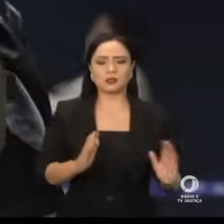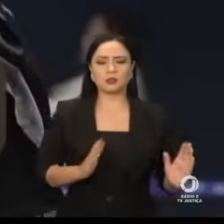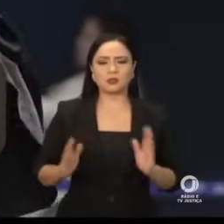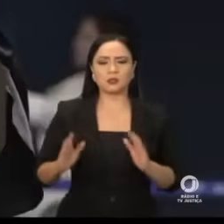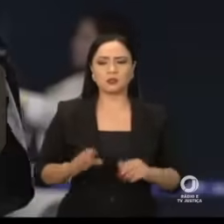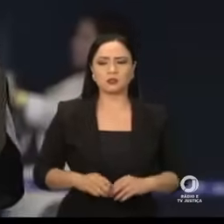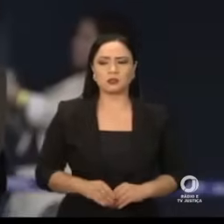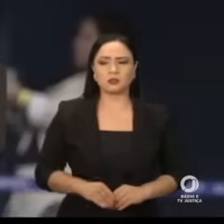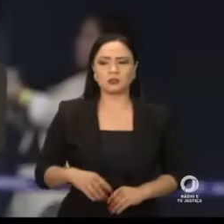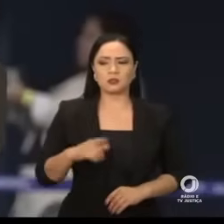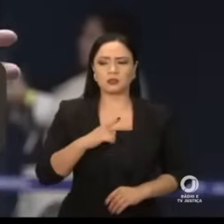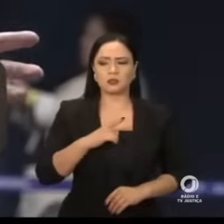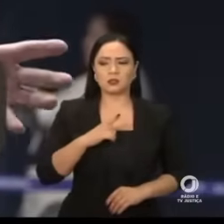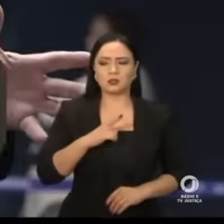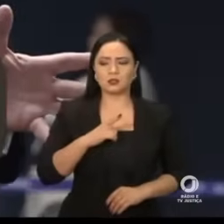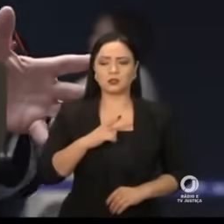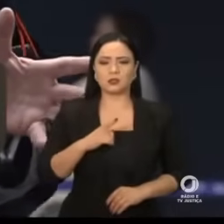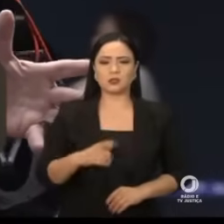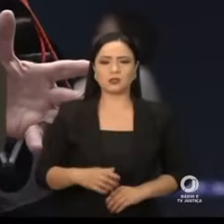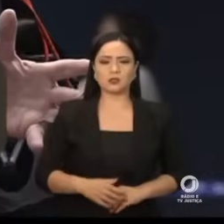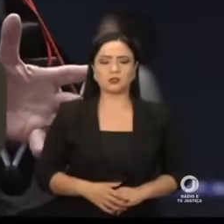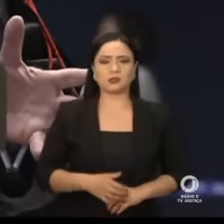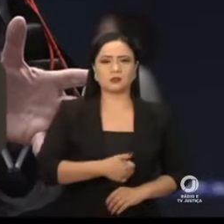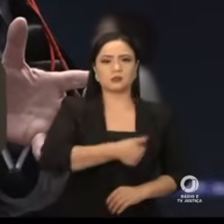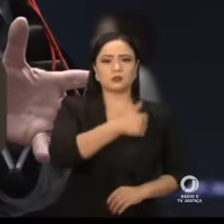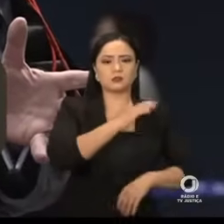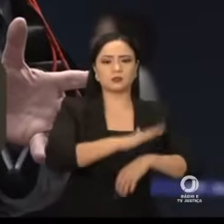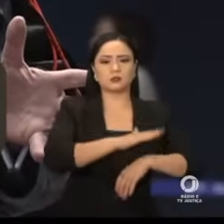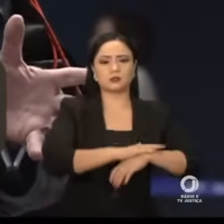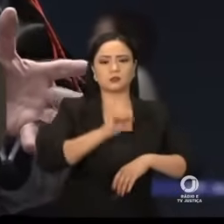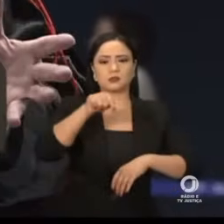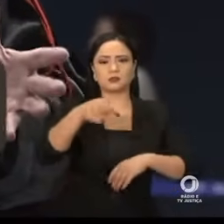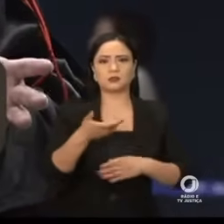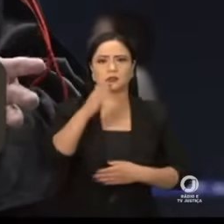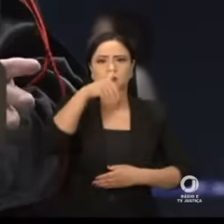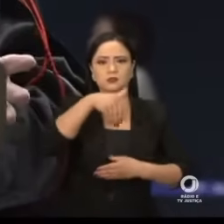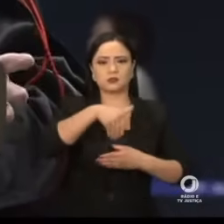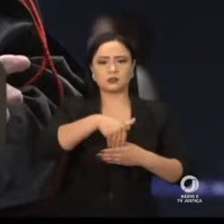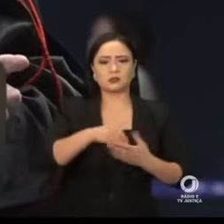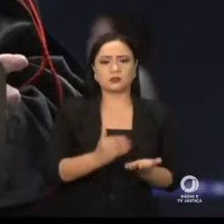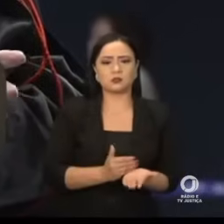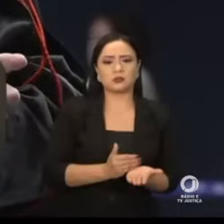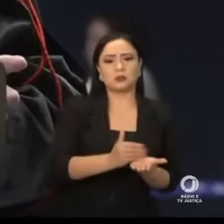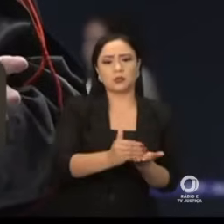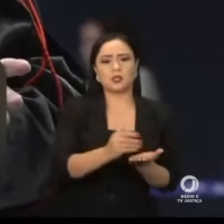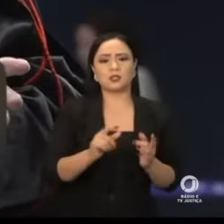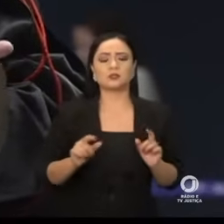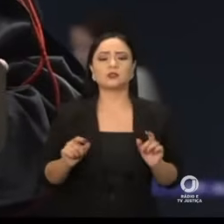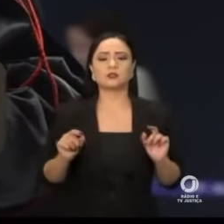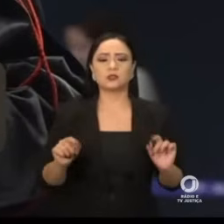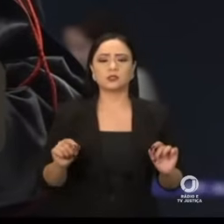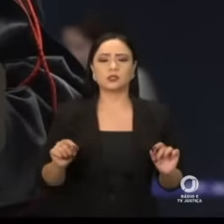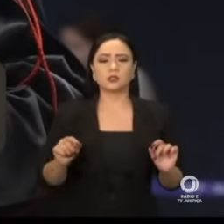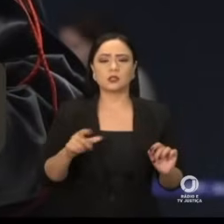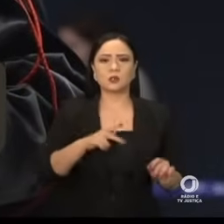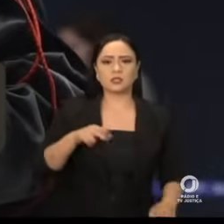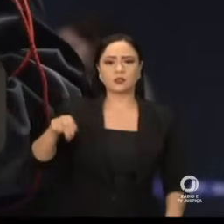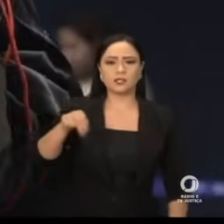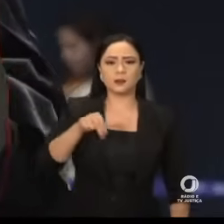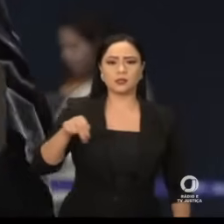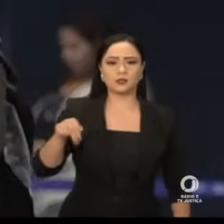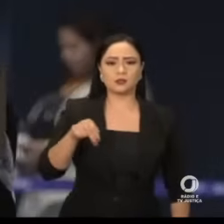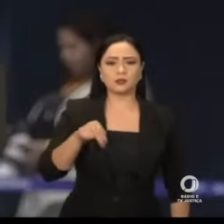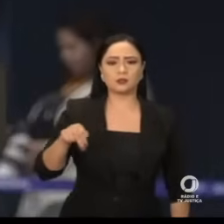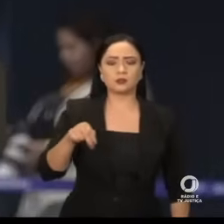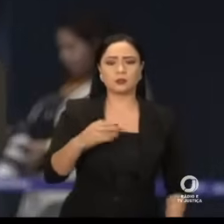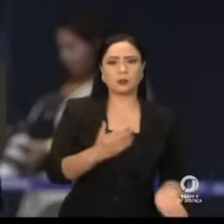Mas nós temos dois momentos. O primeiro momento pós as eleições, no início de novembro, no